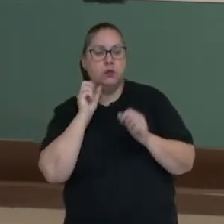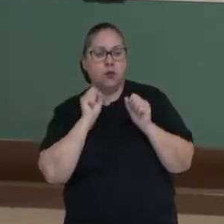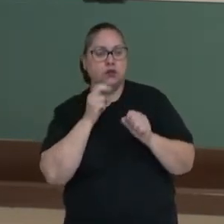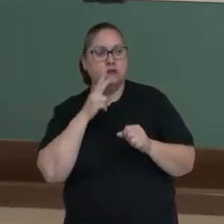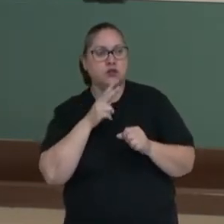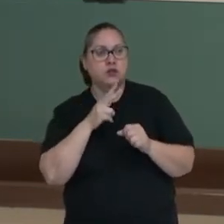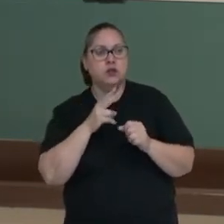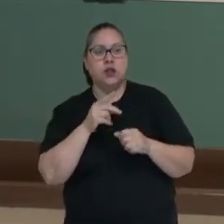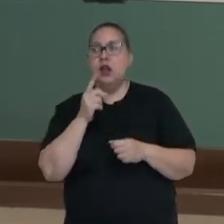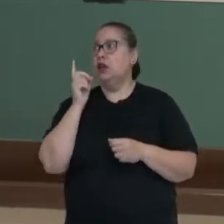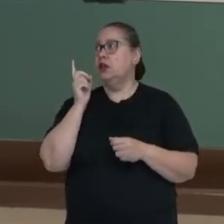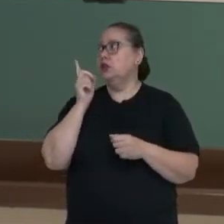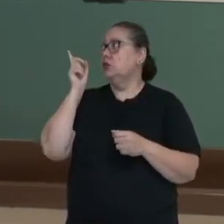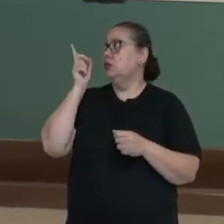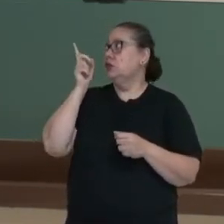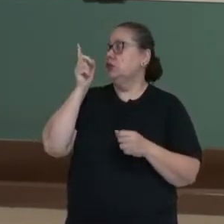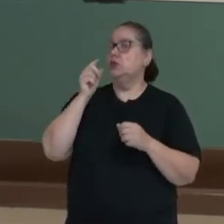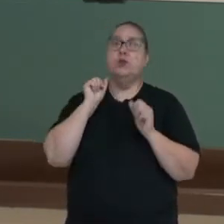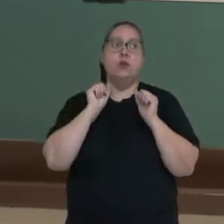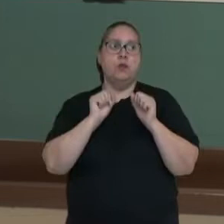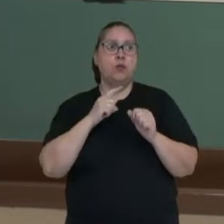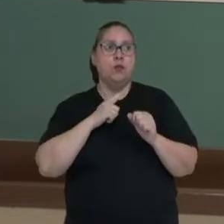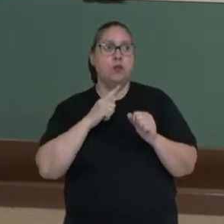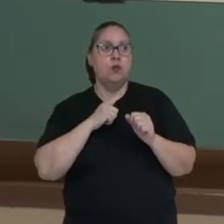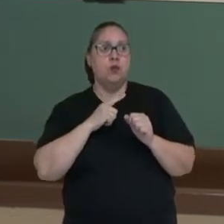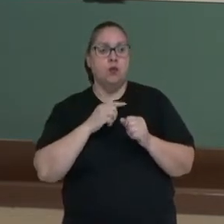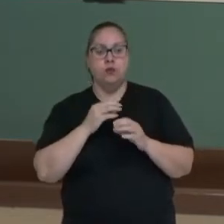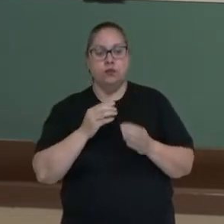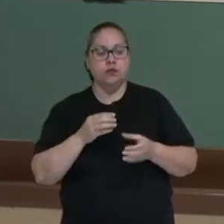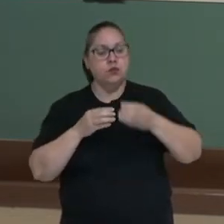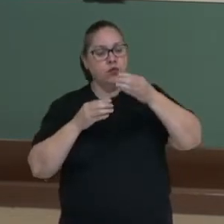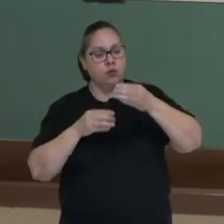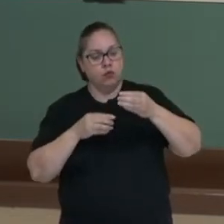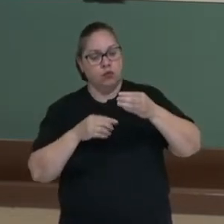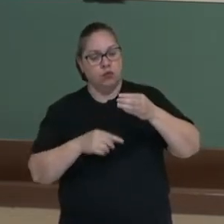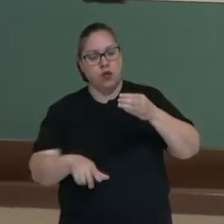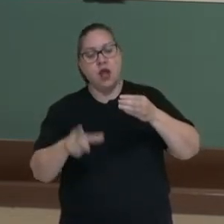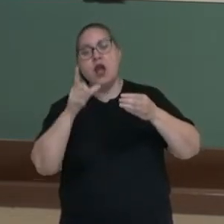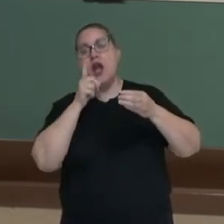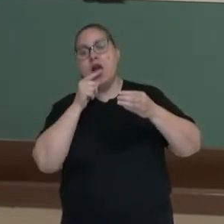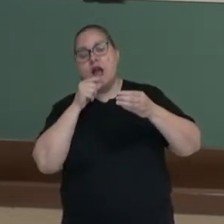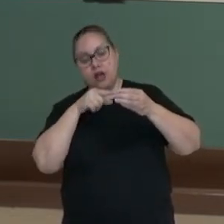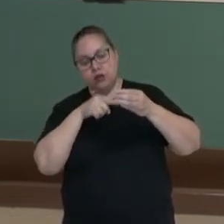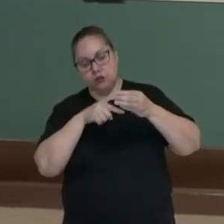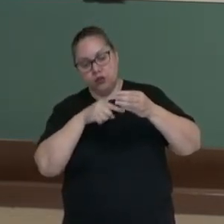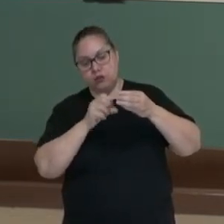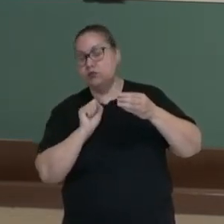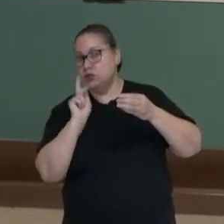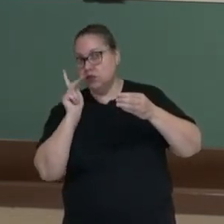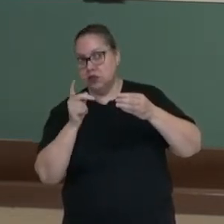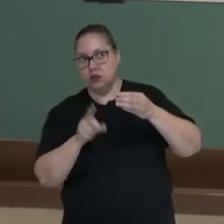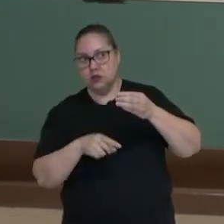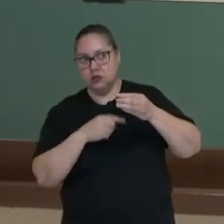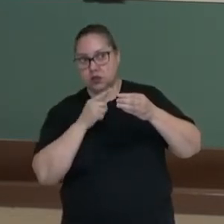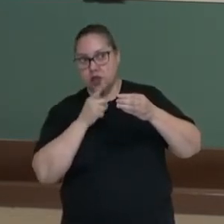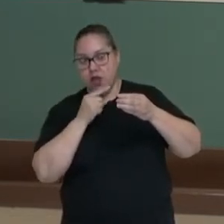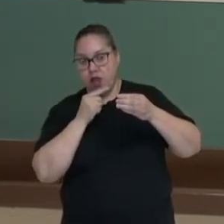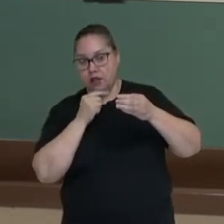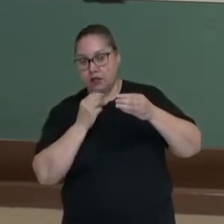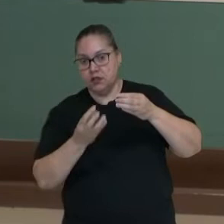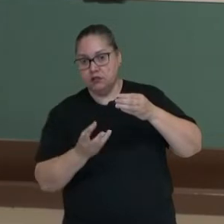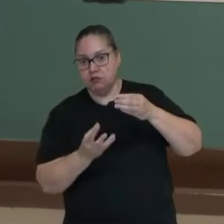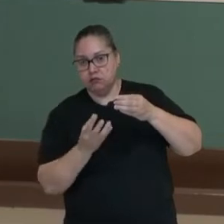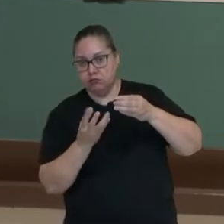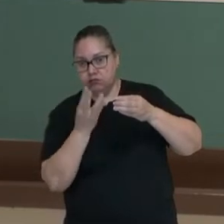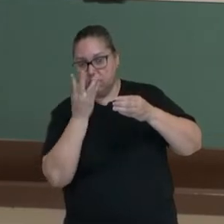Na imagem da esquerda, nós temos um copo com água, ok? Essa água tem